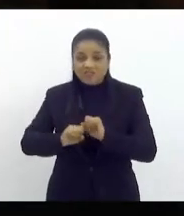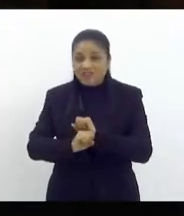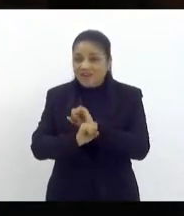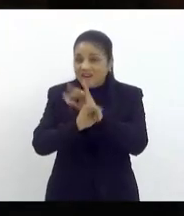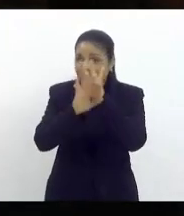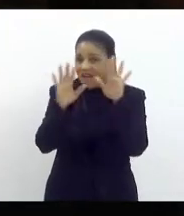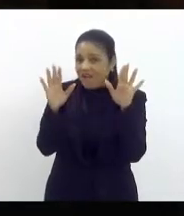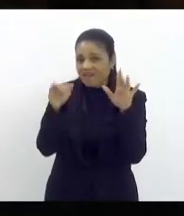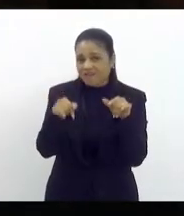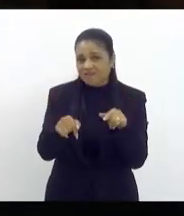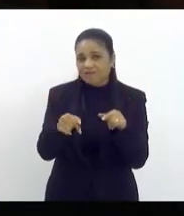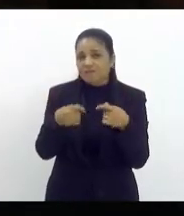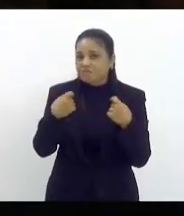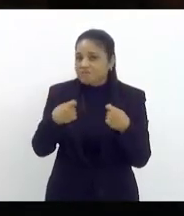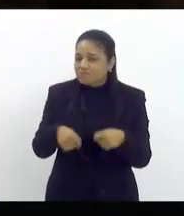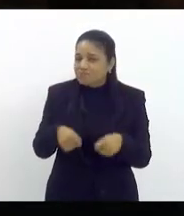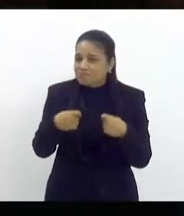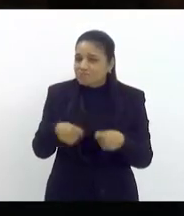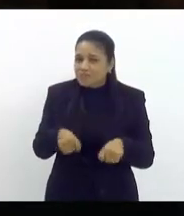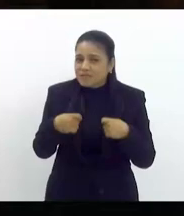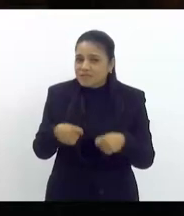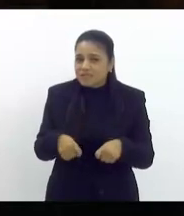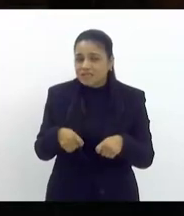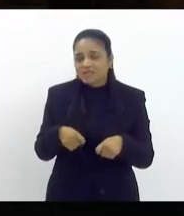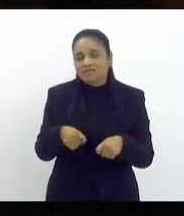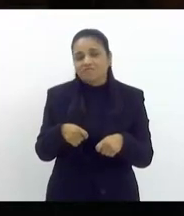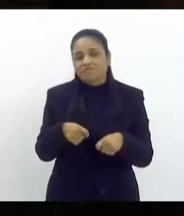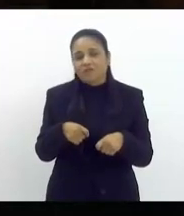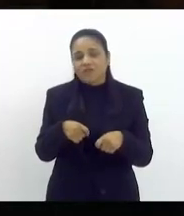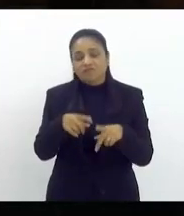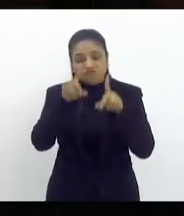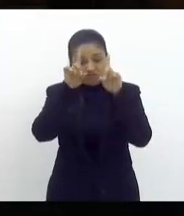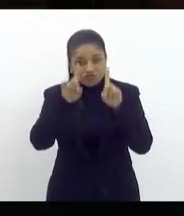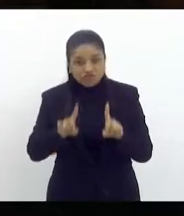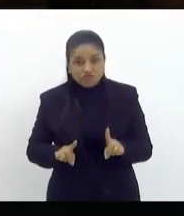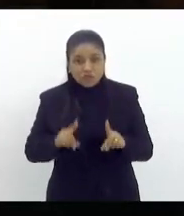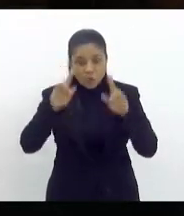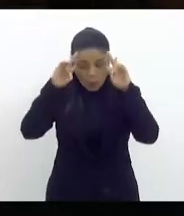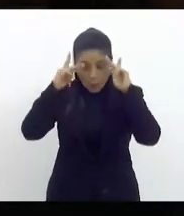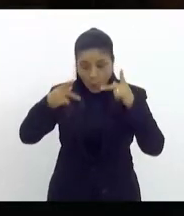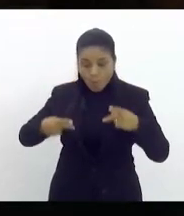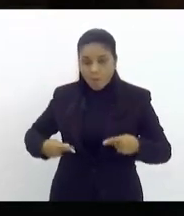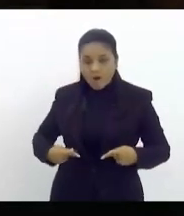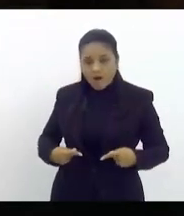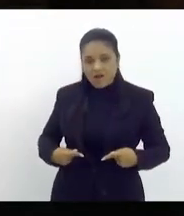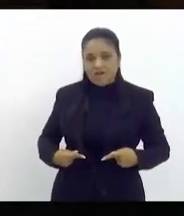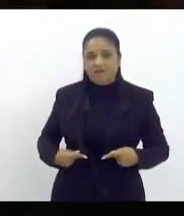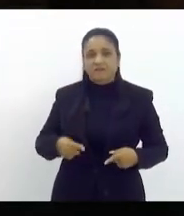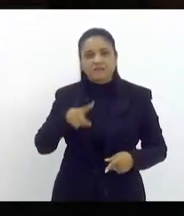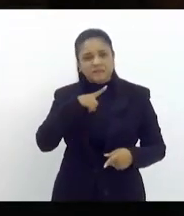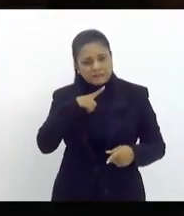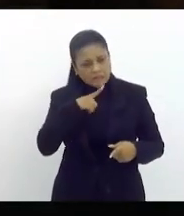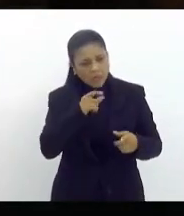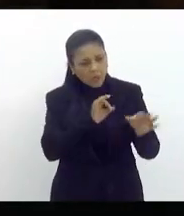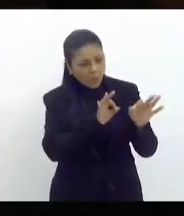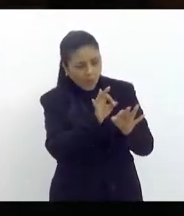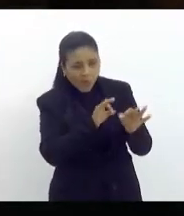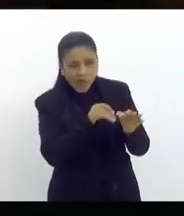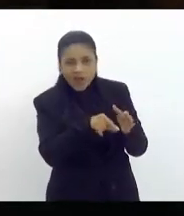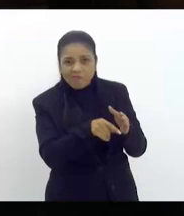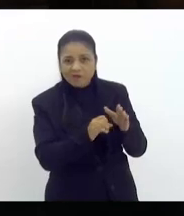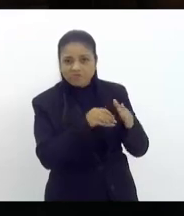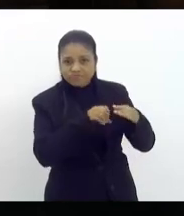de necessidade mas que tem a ver com dignidade humana se temos um programa se temos esse recurso que esse recurso